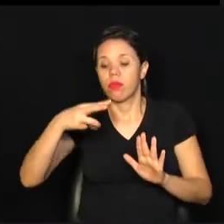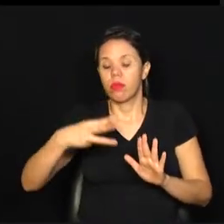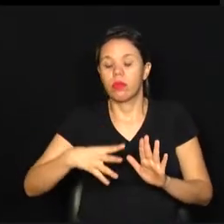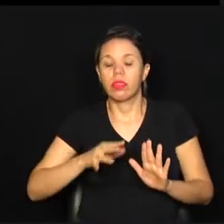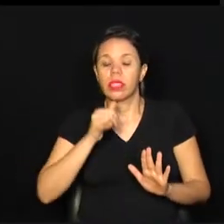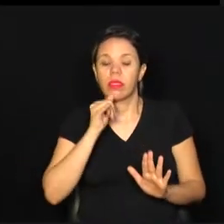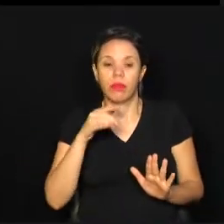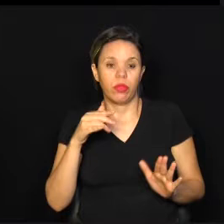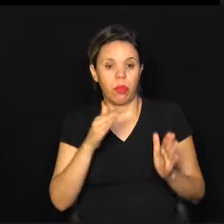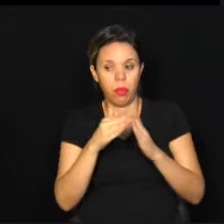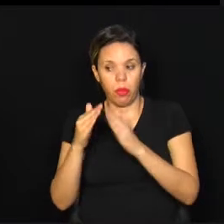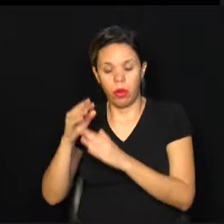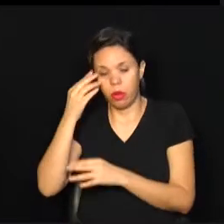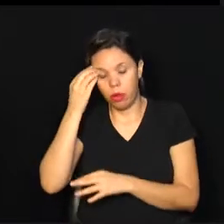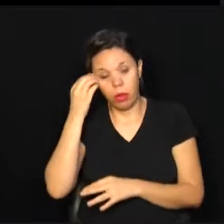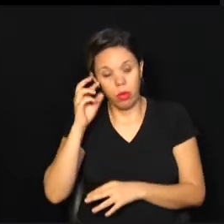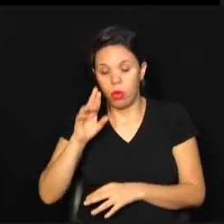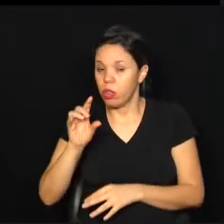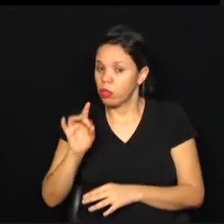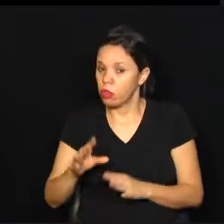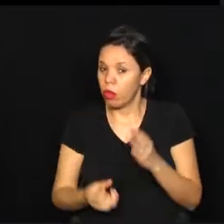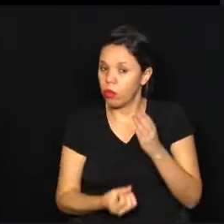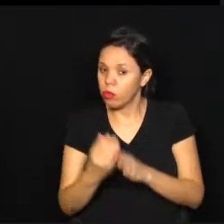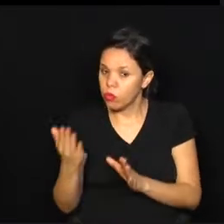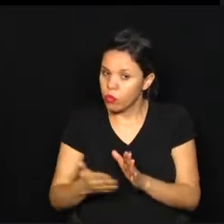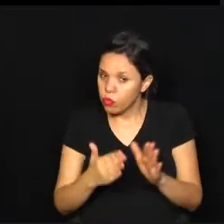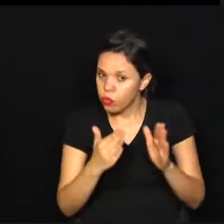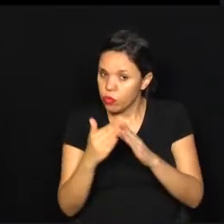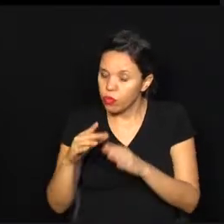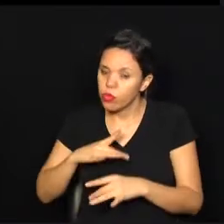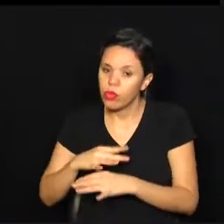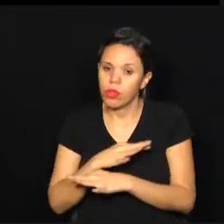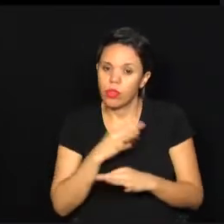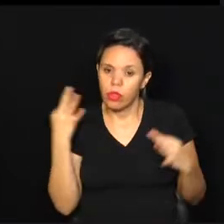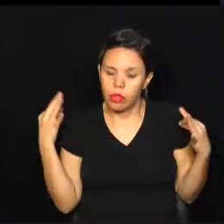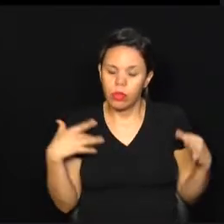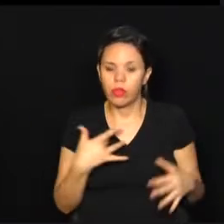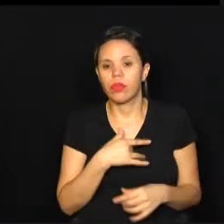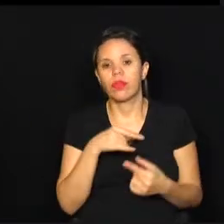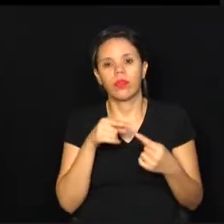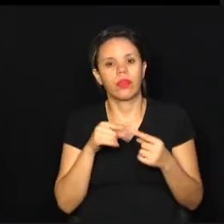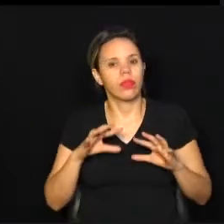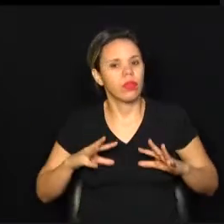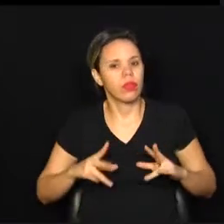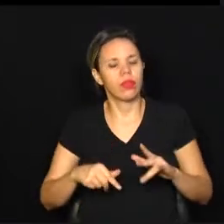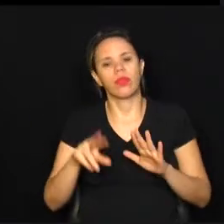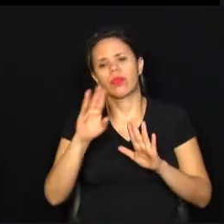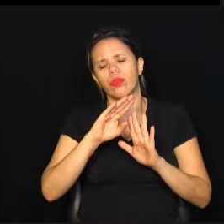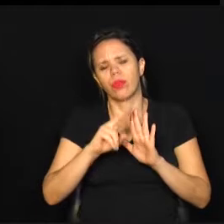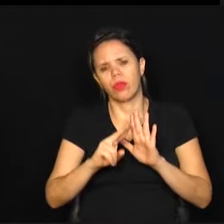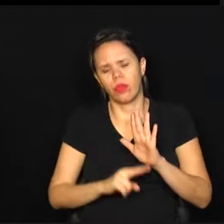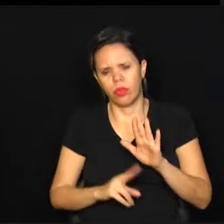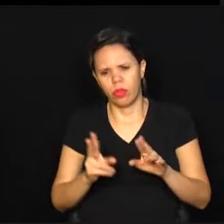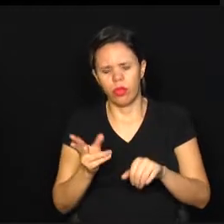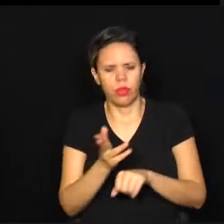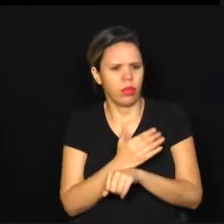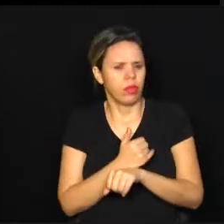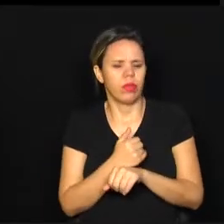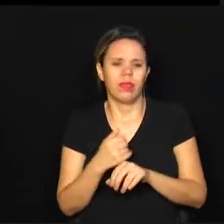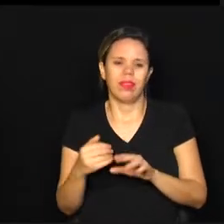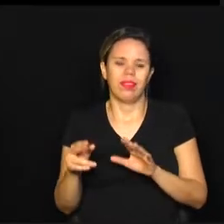que moradia não é só produzir habitação, mas é ter uma cidade saudável, né? Então, todos esses temas que estão antes da